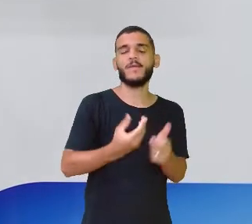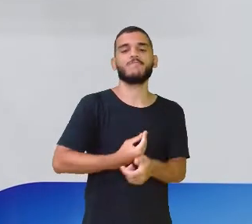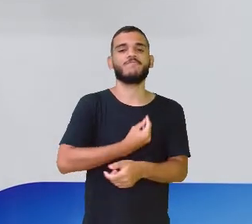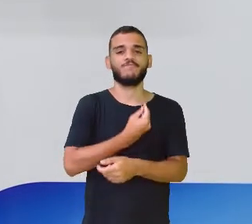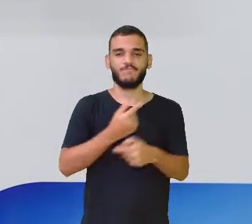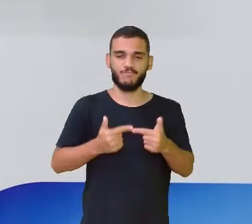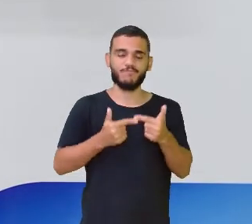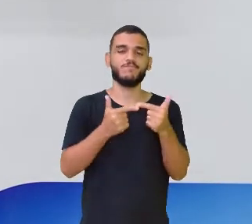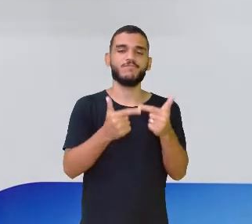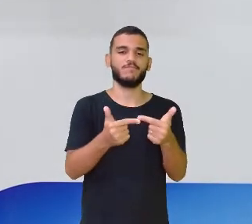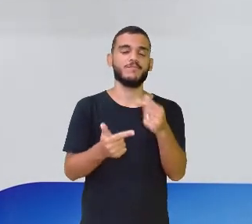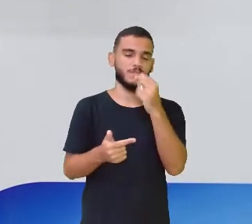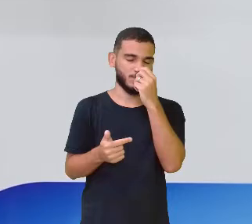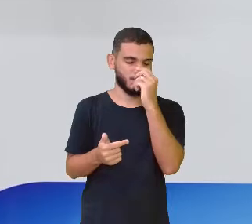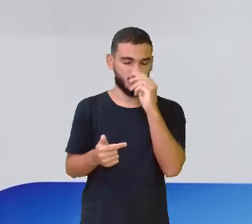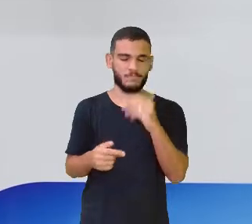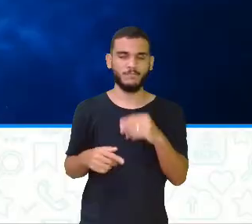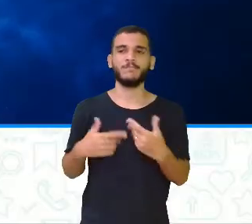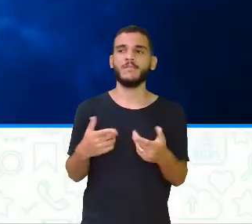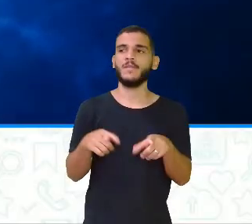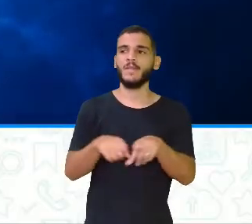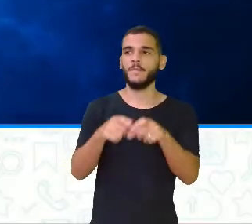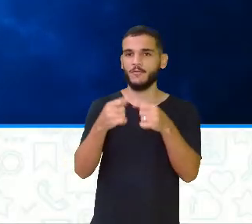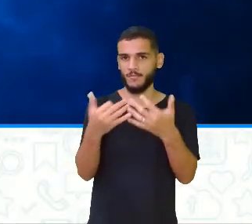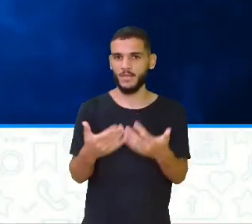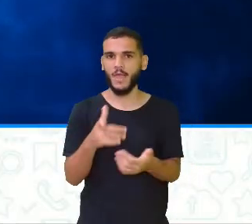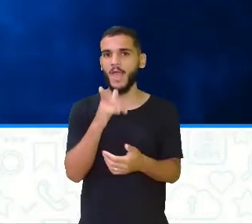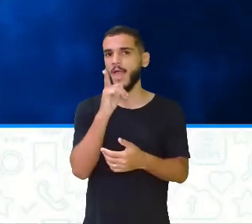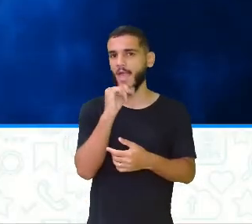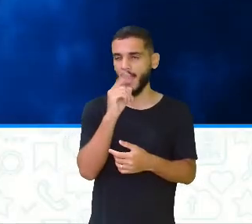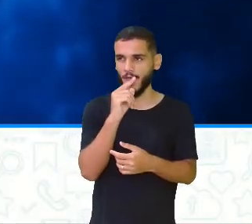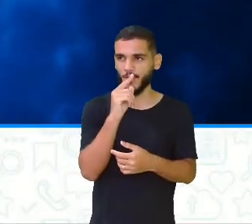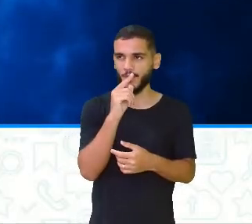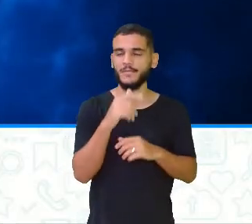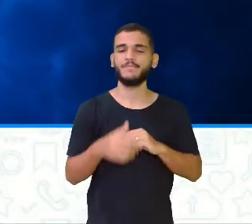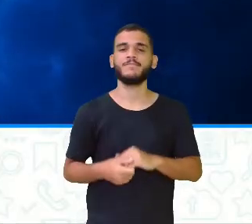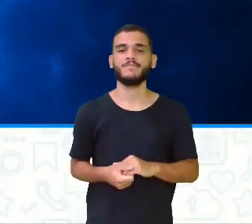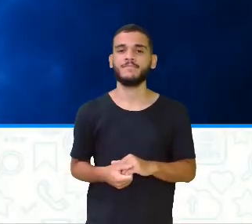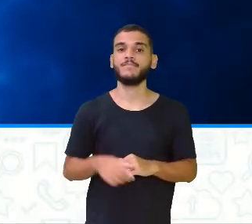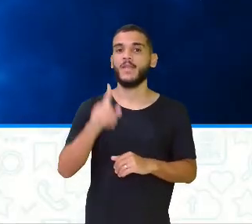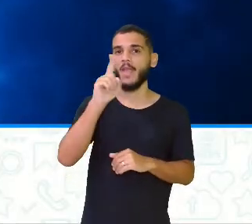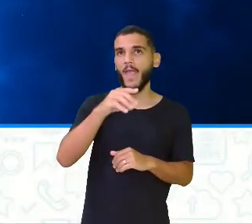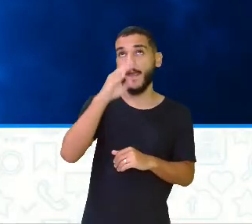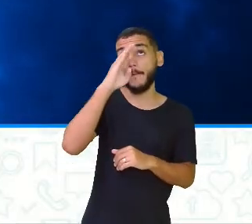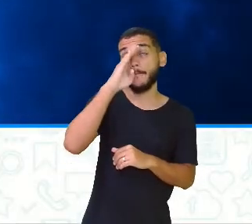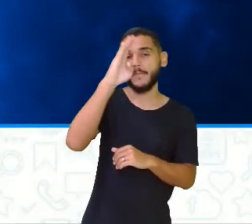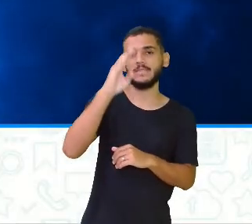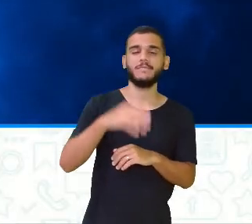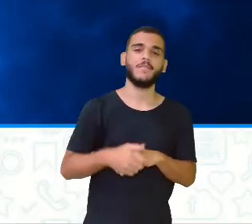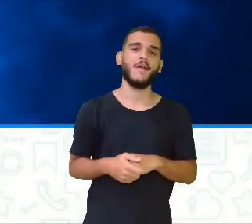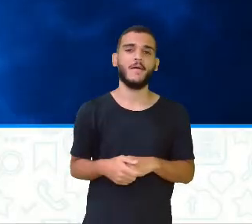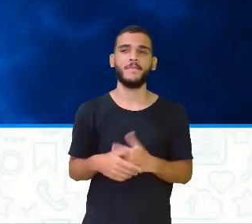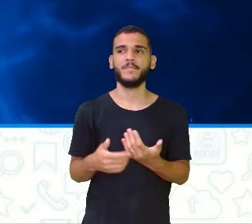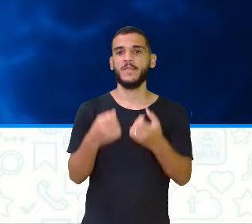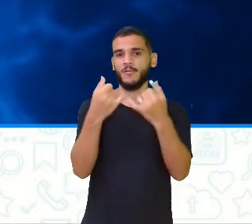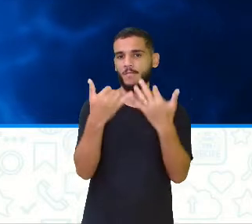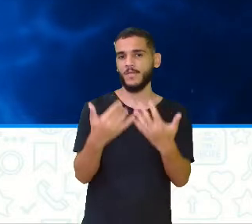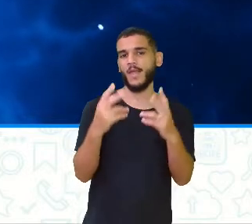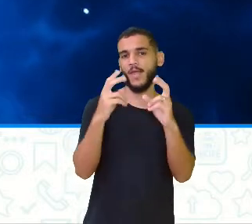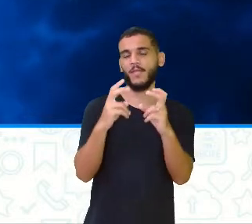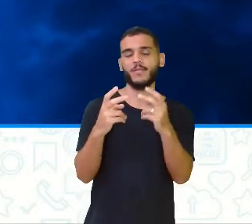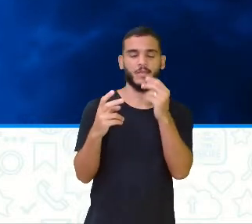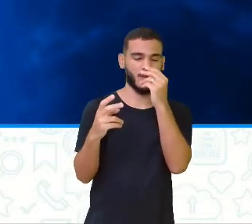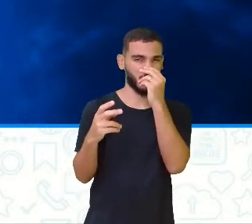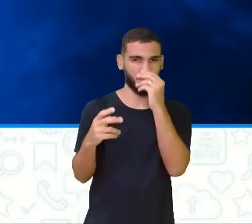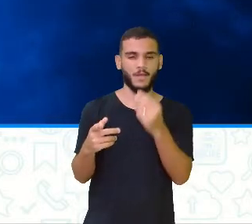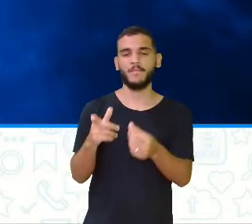sobreviver. Também tenho mais o que eu coloquei aqui, e a água. A água aqui, ó, fator principal. Como é que eu vou falar de um lago se eu